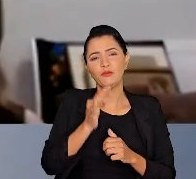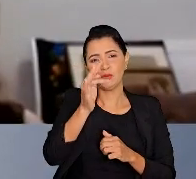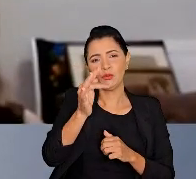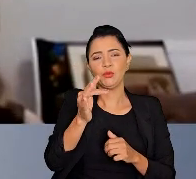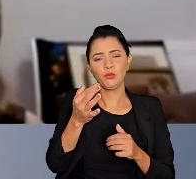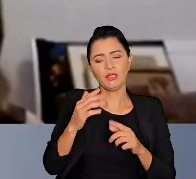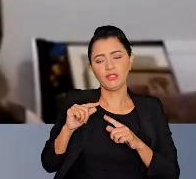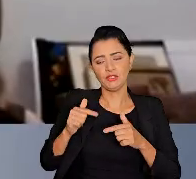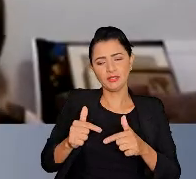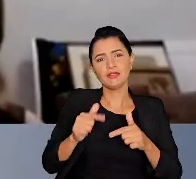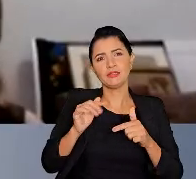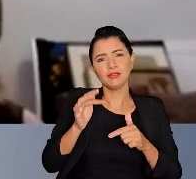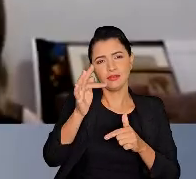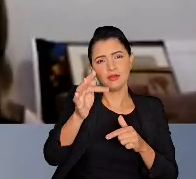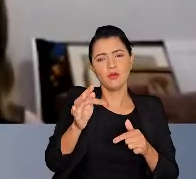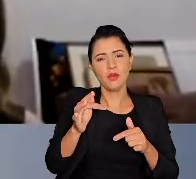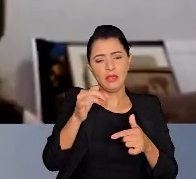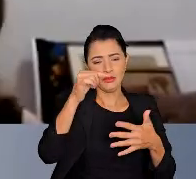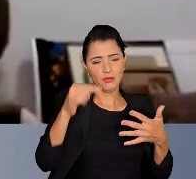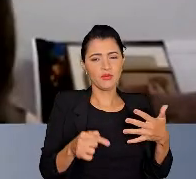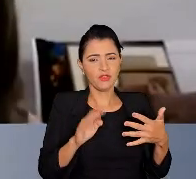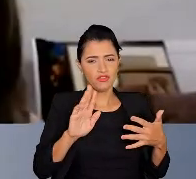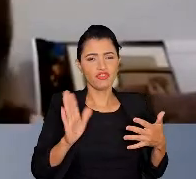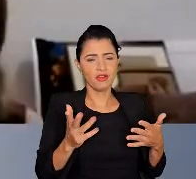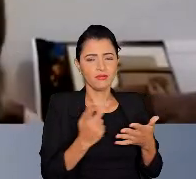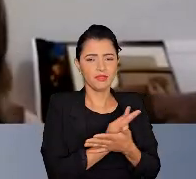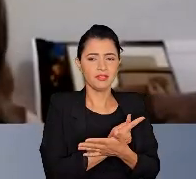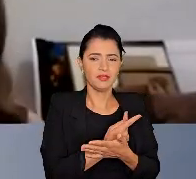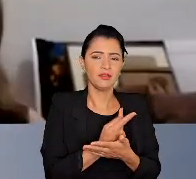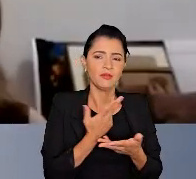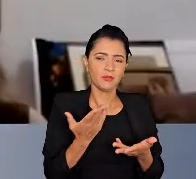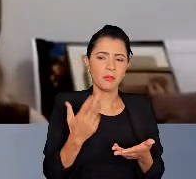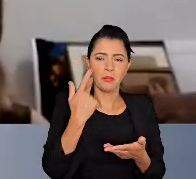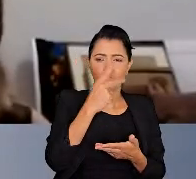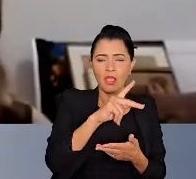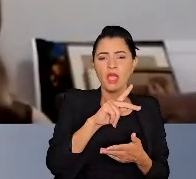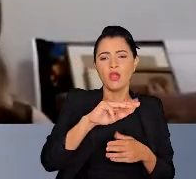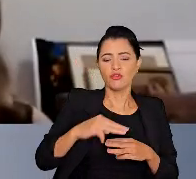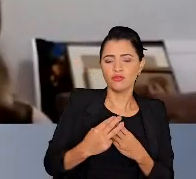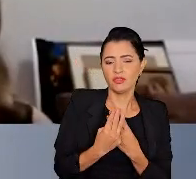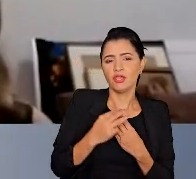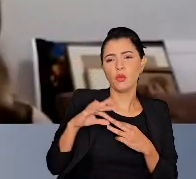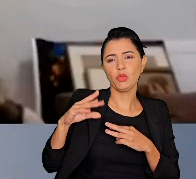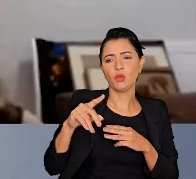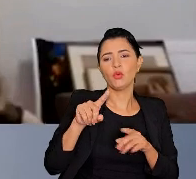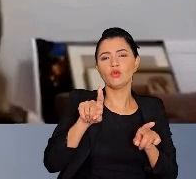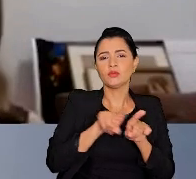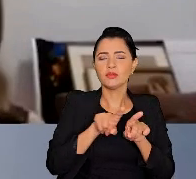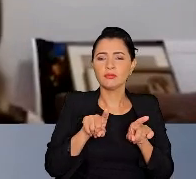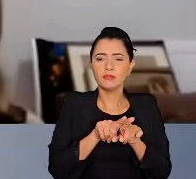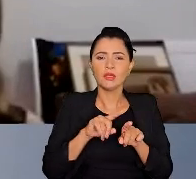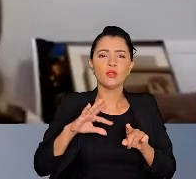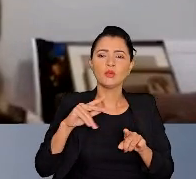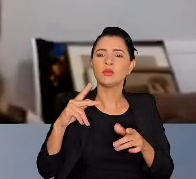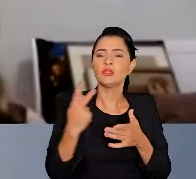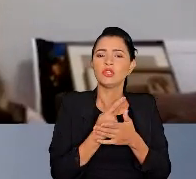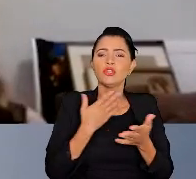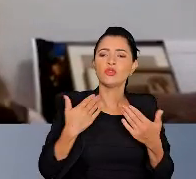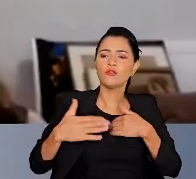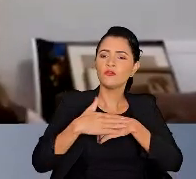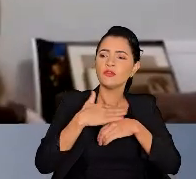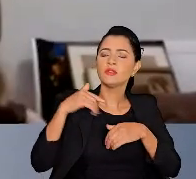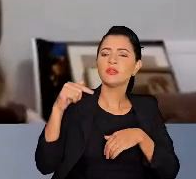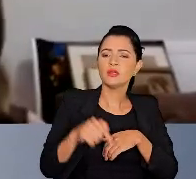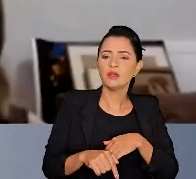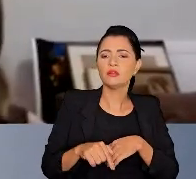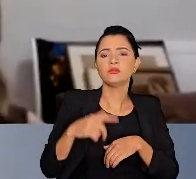gerações, que embora tudo aquilo que se passou, e não só para os judeus, mas para todas as etnias, tudo que nós estamos conversando aqui,